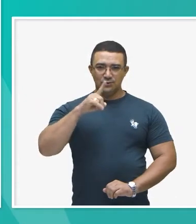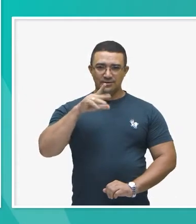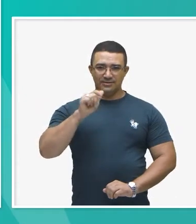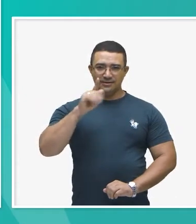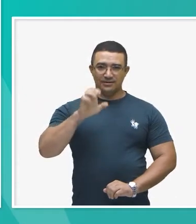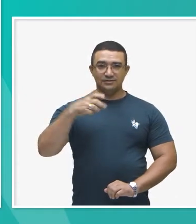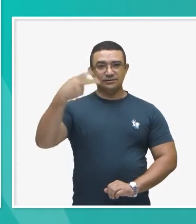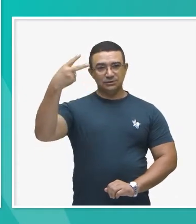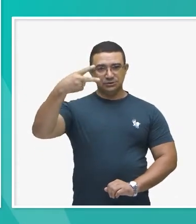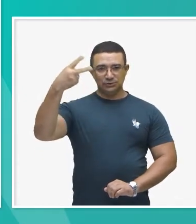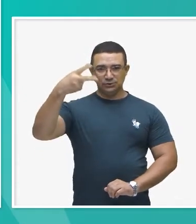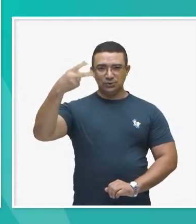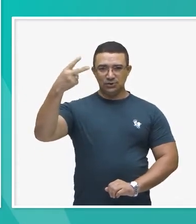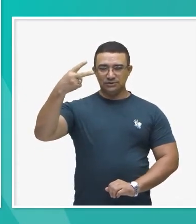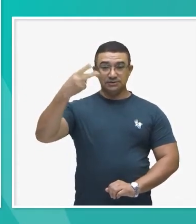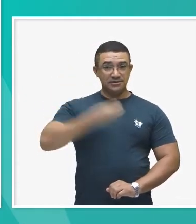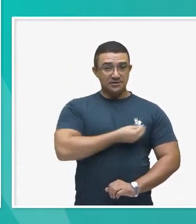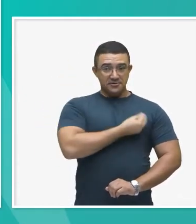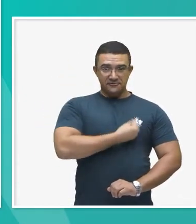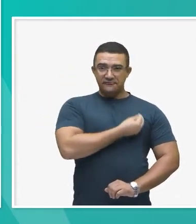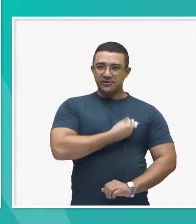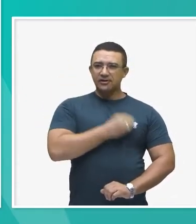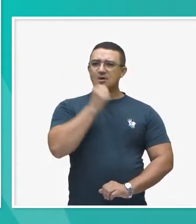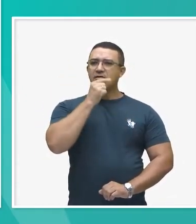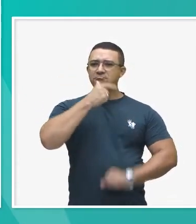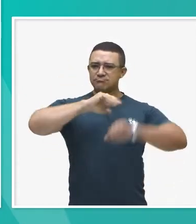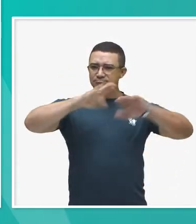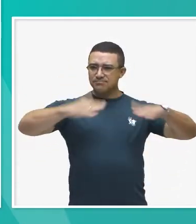Unidade 2. Ocean Life.